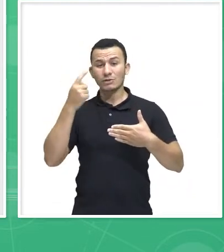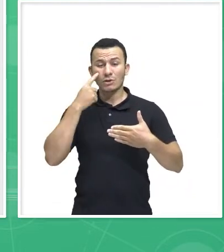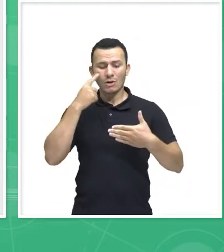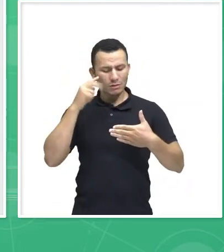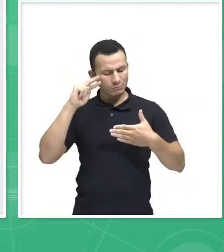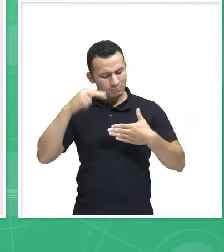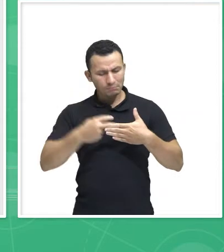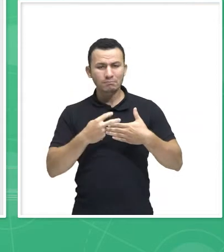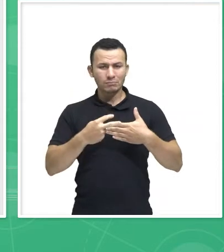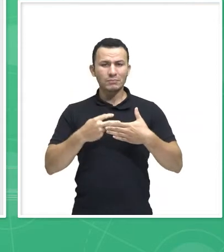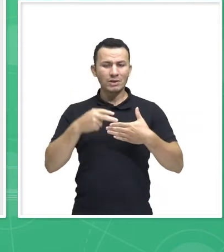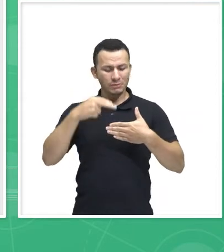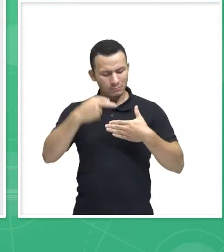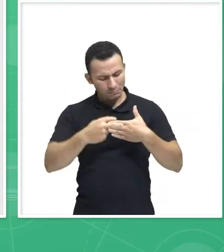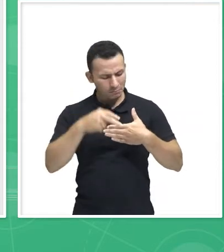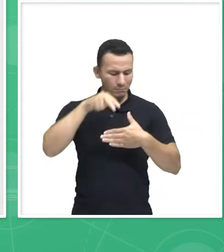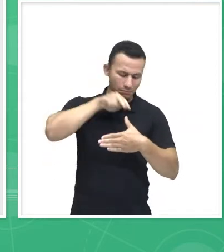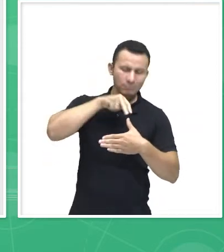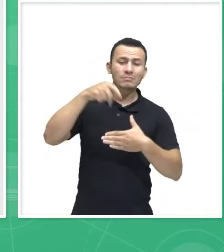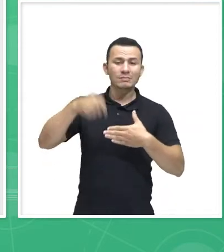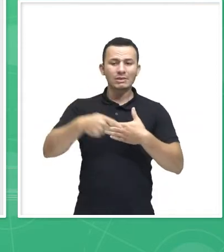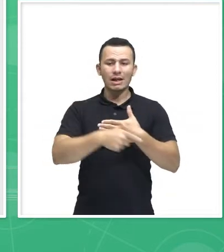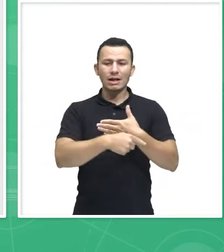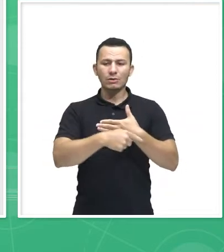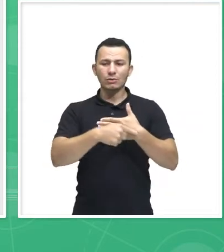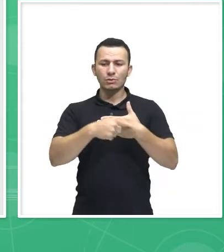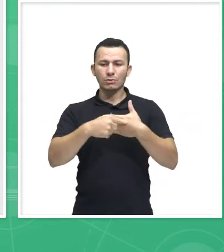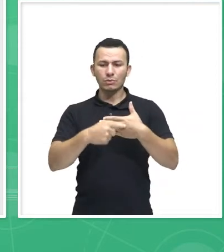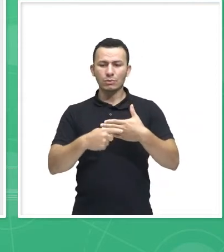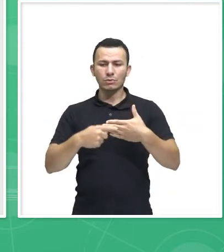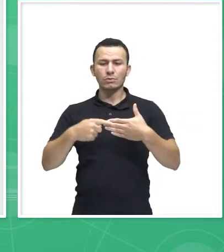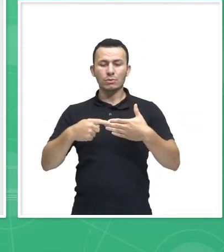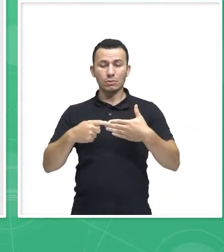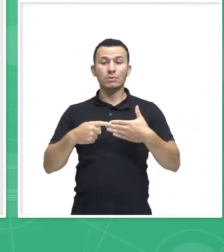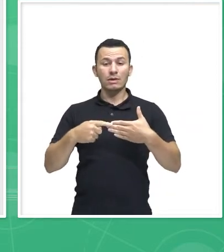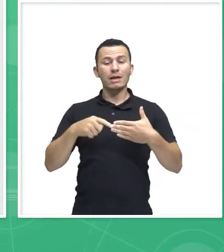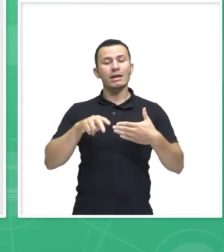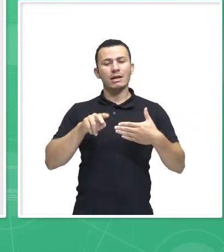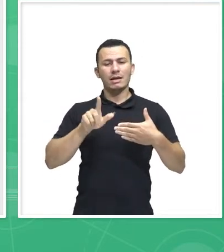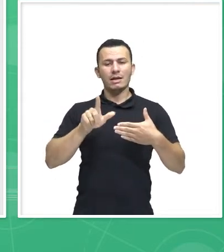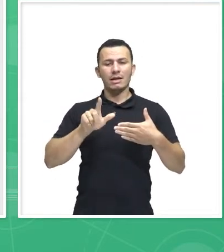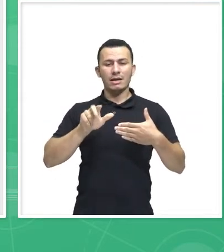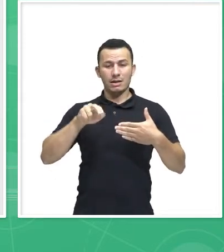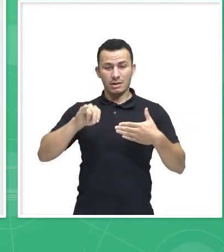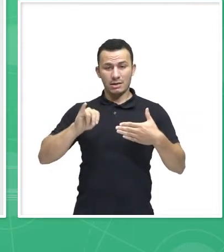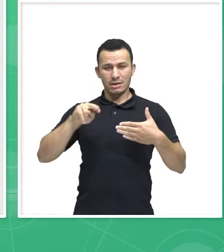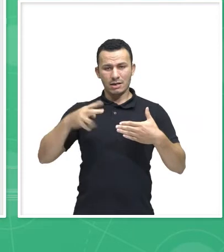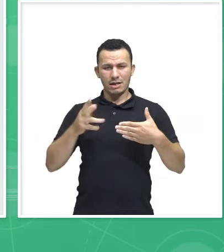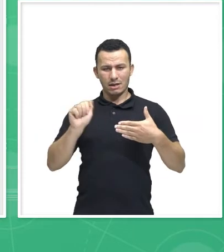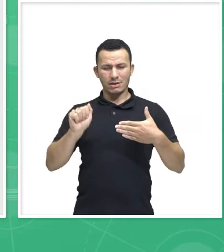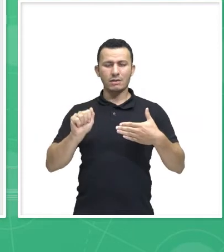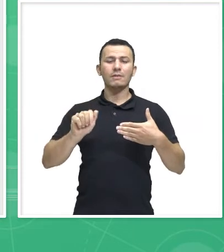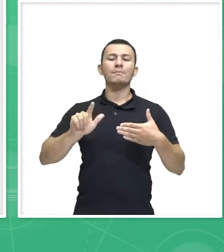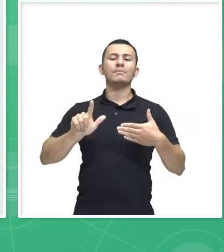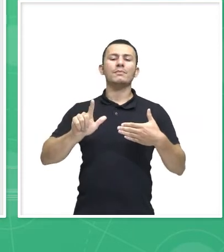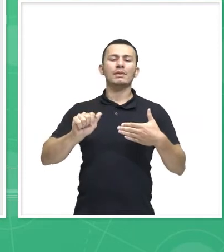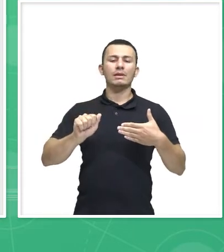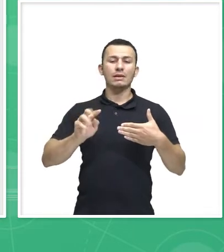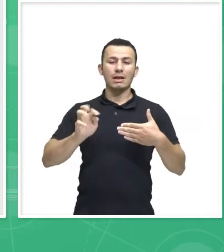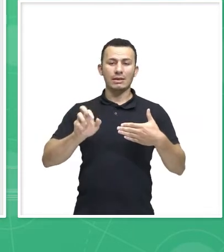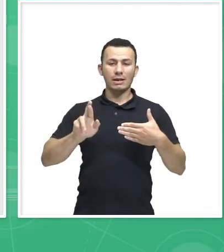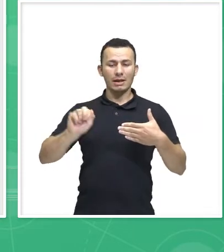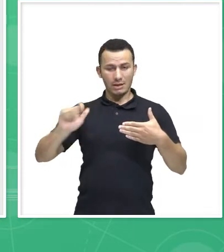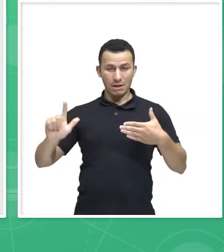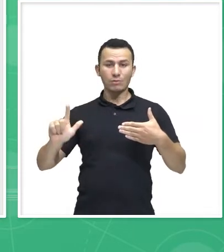peixe para olhar ele de lado você consegue observar essa linha é a chamada linha lateral o da época chama cai de novo